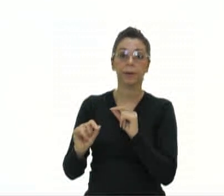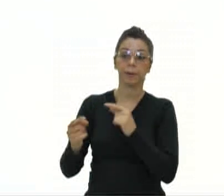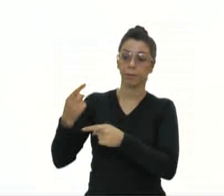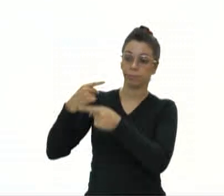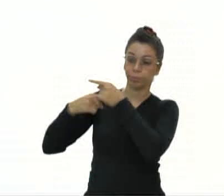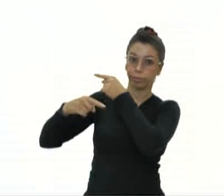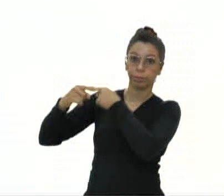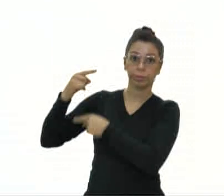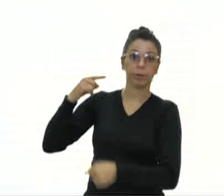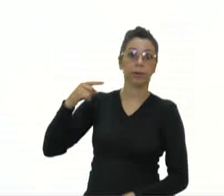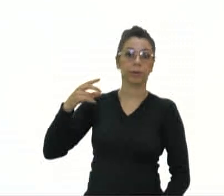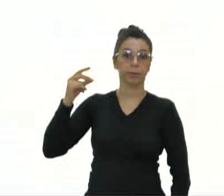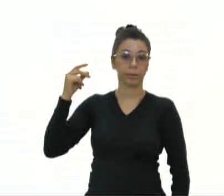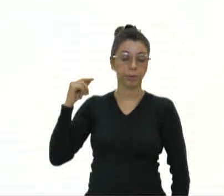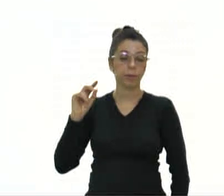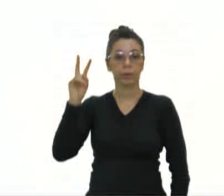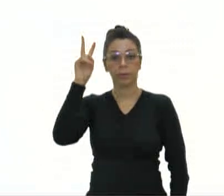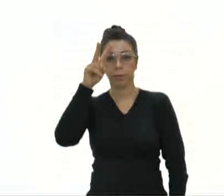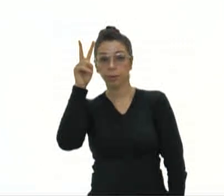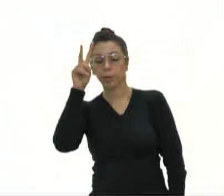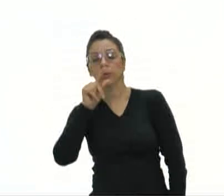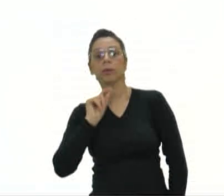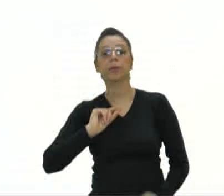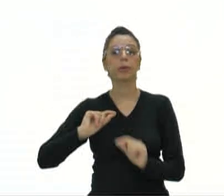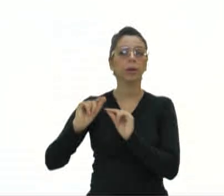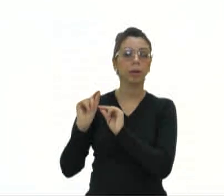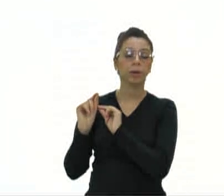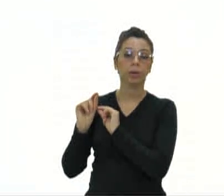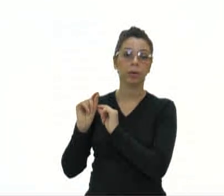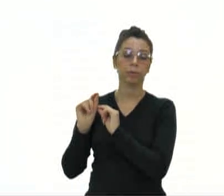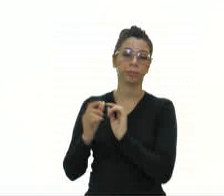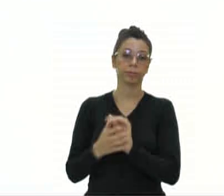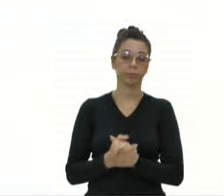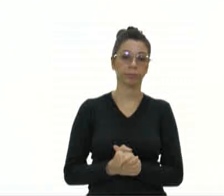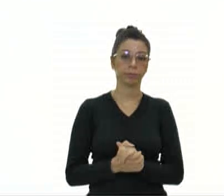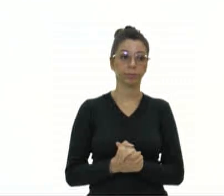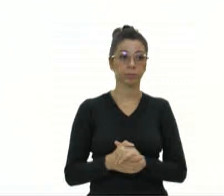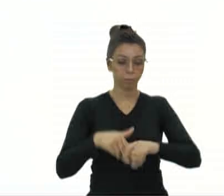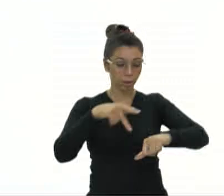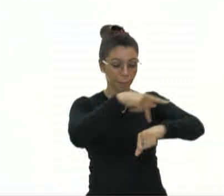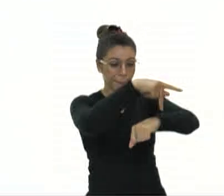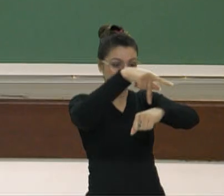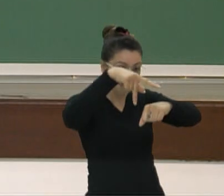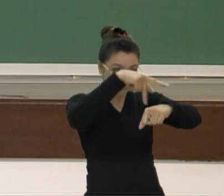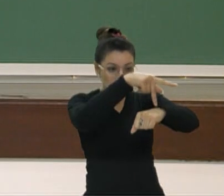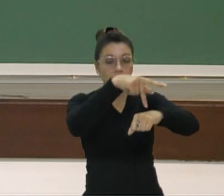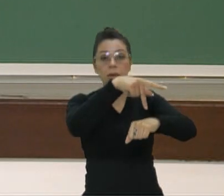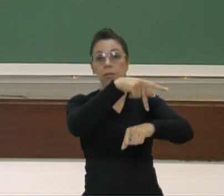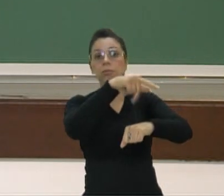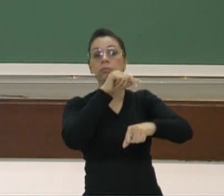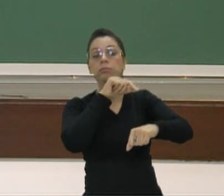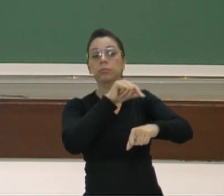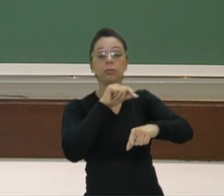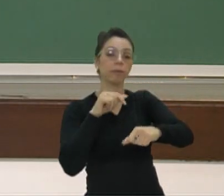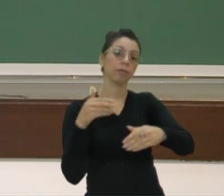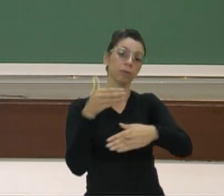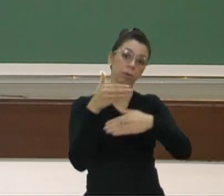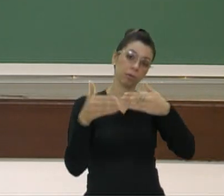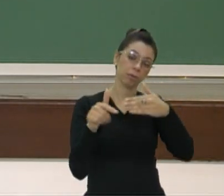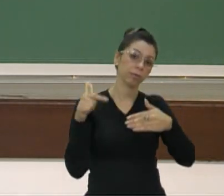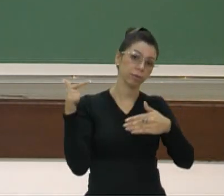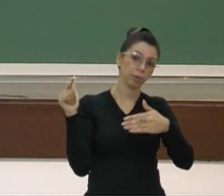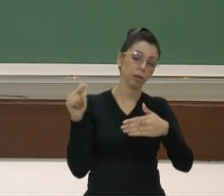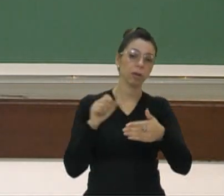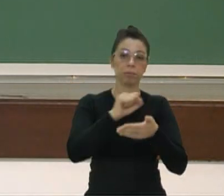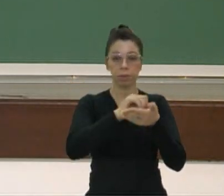histórico, que faz essa noção de identificação, e o país, que não foi falado nos slides anteriores, mas apareceu aqui